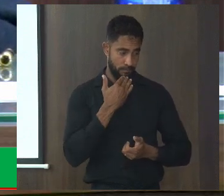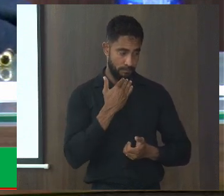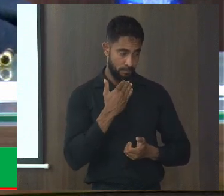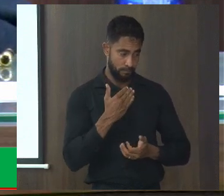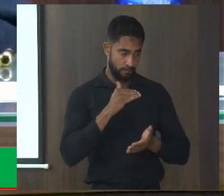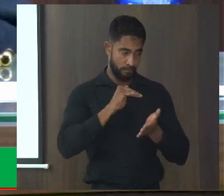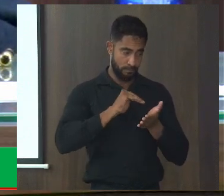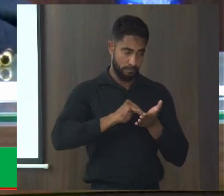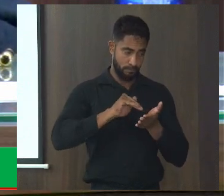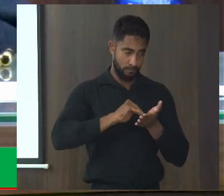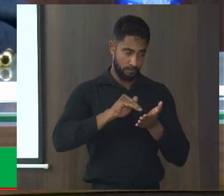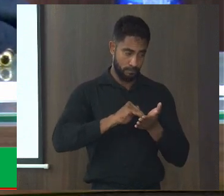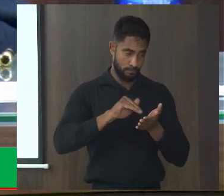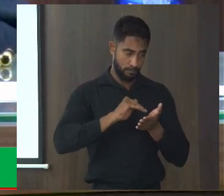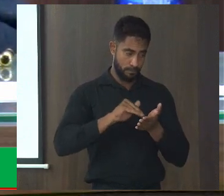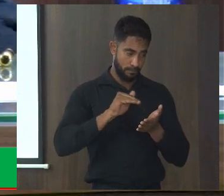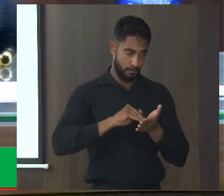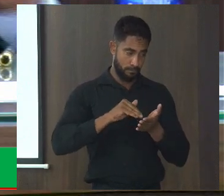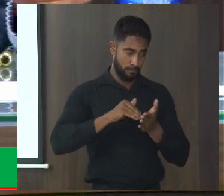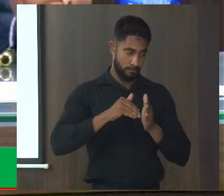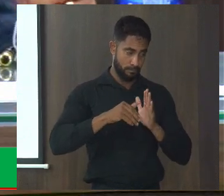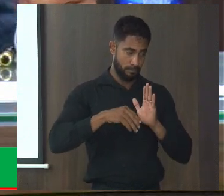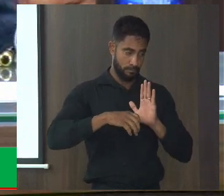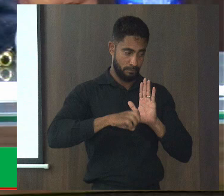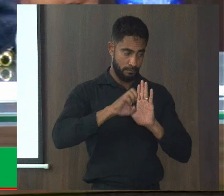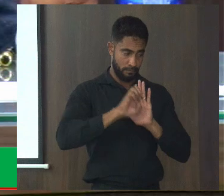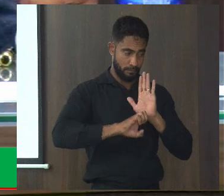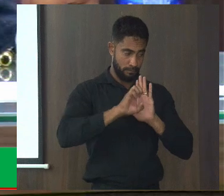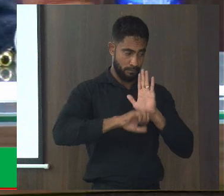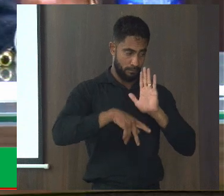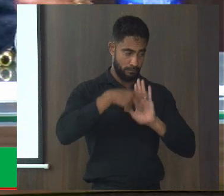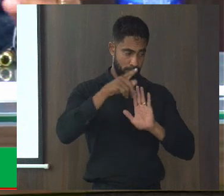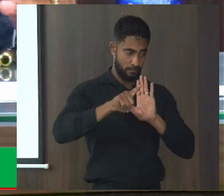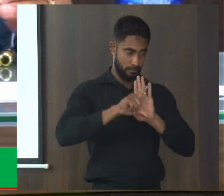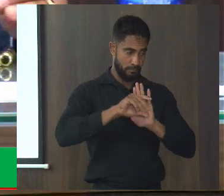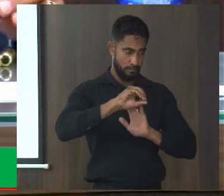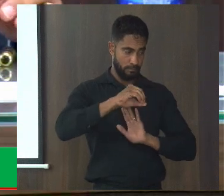Solicito então ao senhor secretário que faça a leitura da emenda do projeto de lei